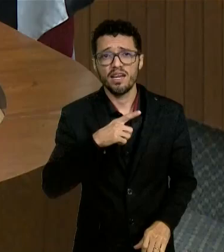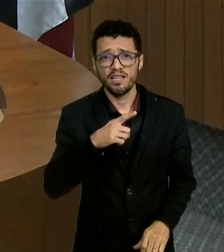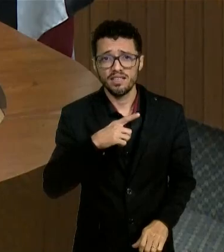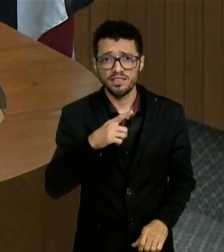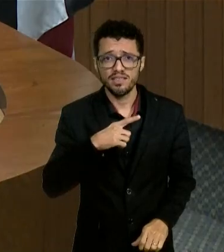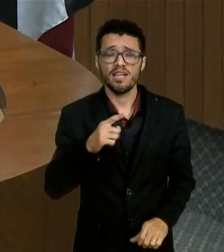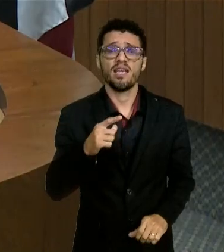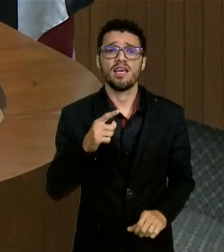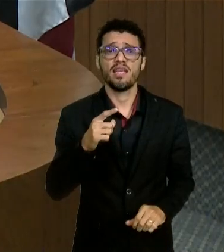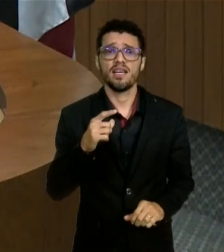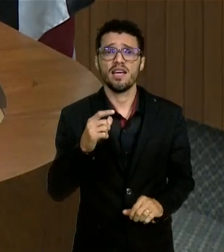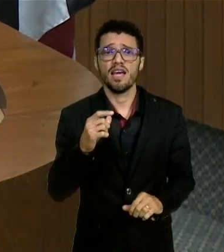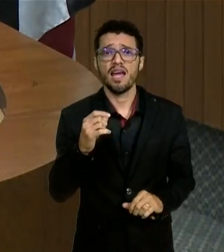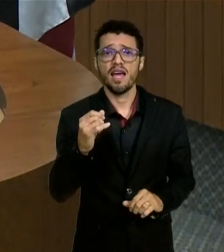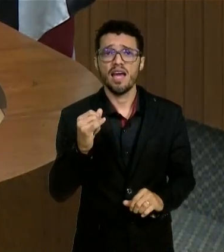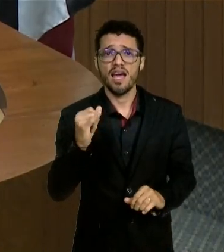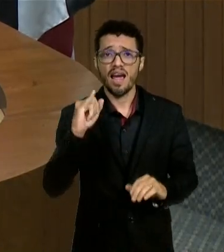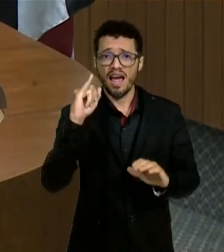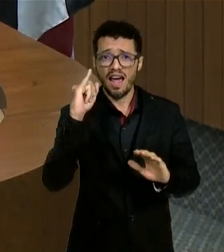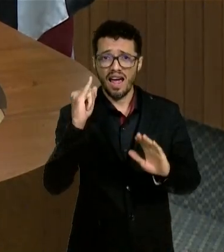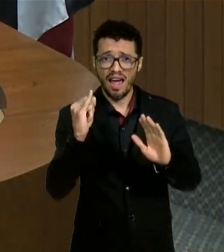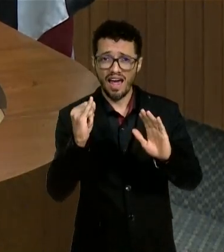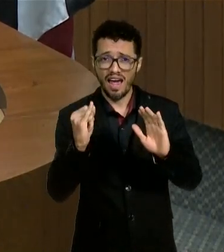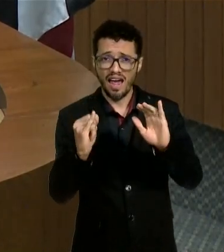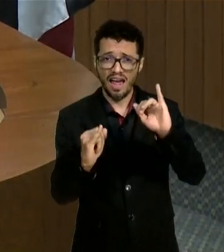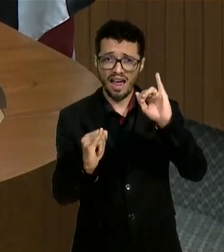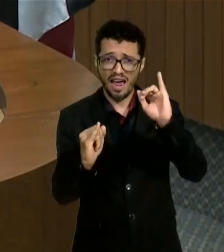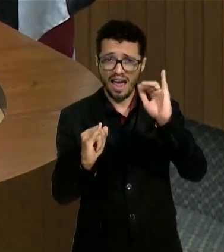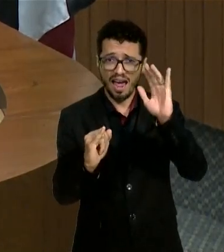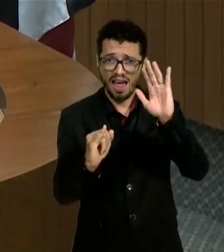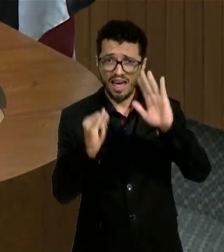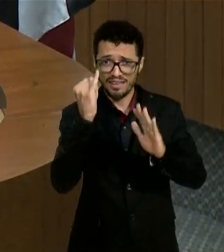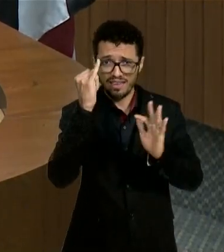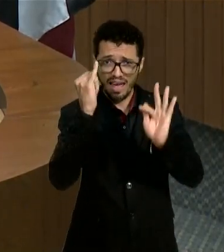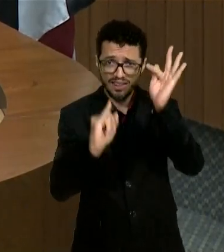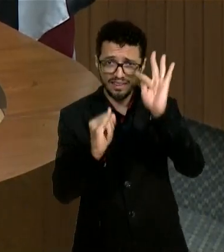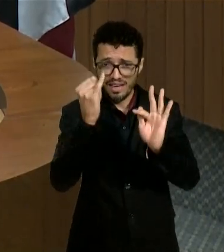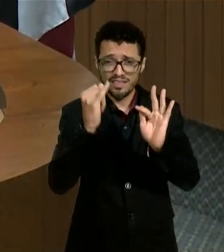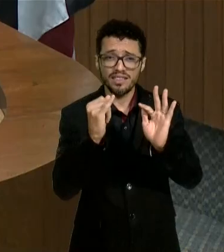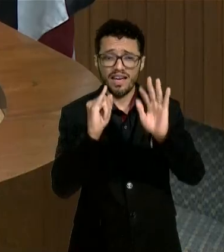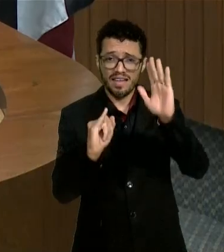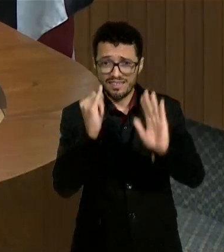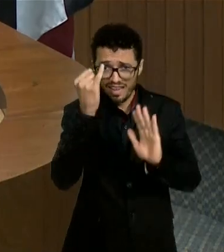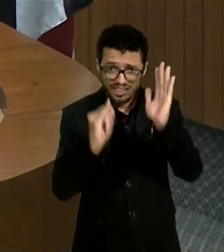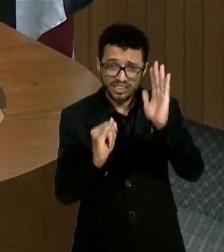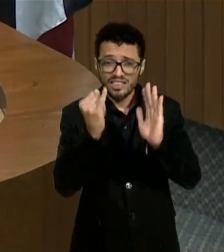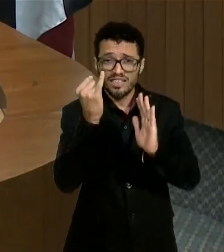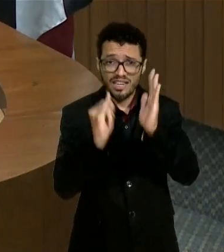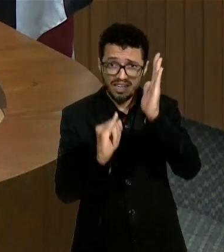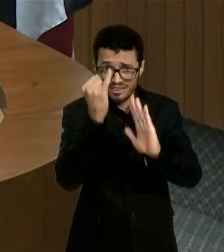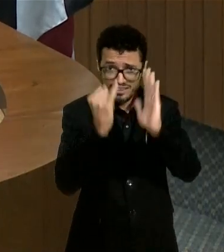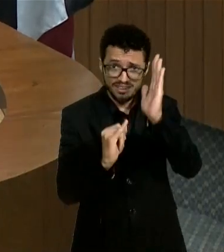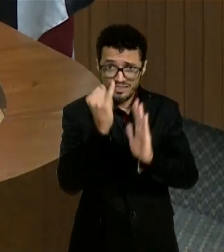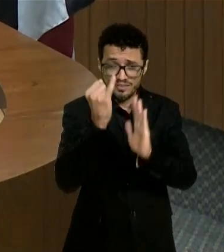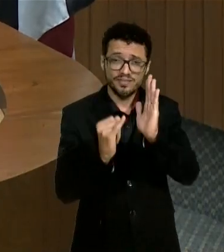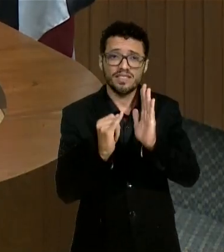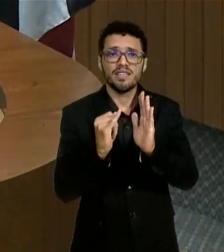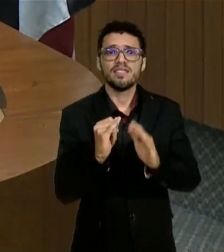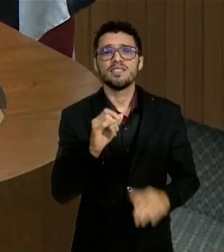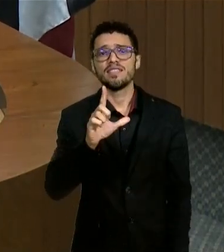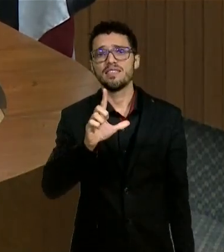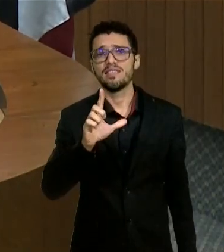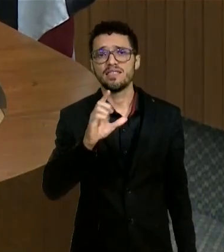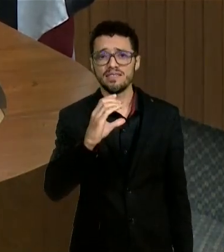de termos aí inflação descontrolada. O dólar finalizou em 2022, depois de uma